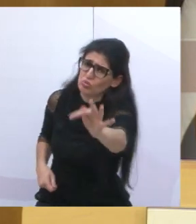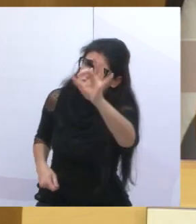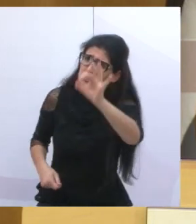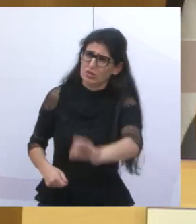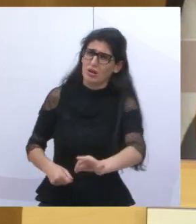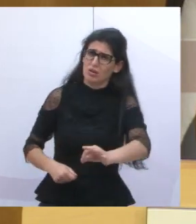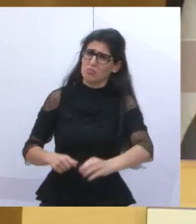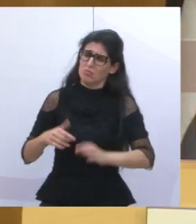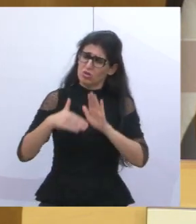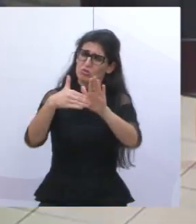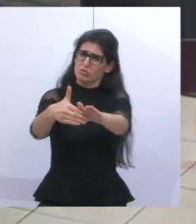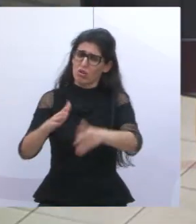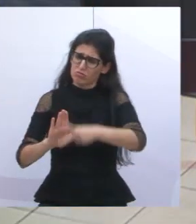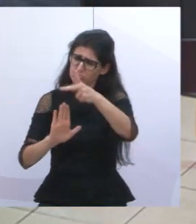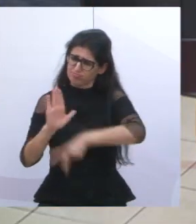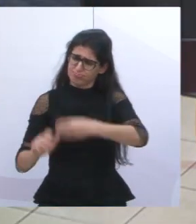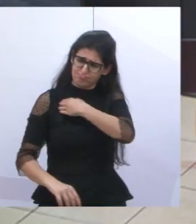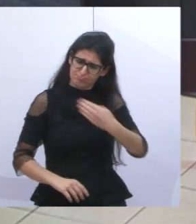qualidade.